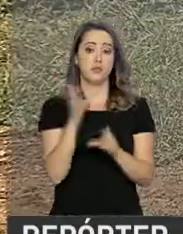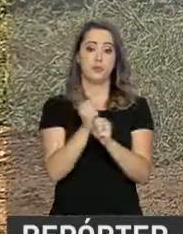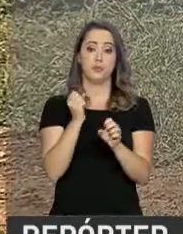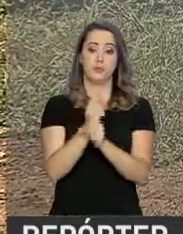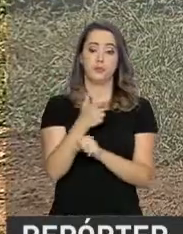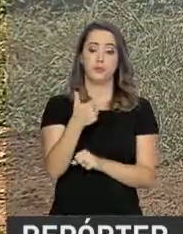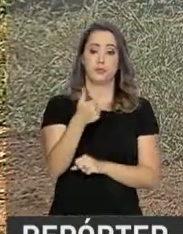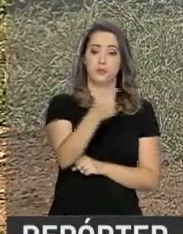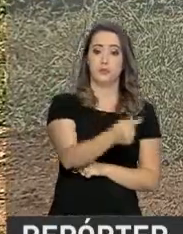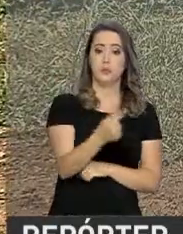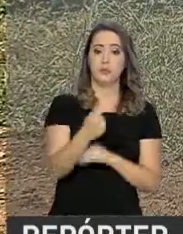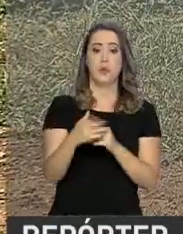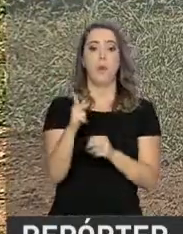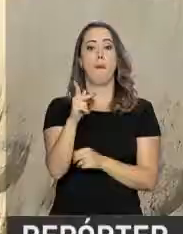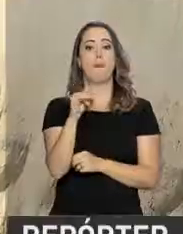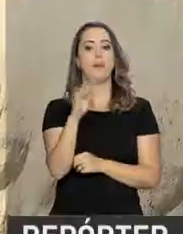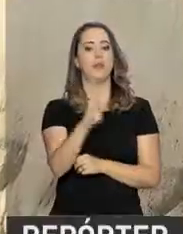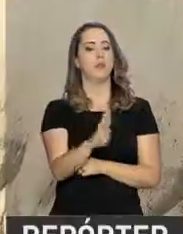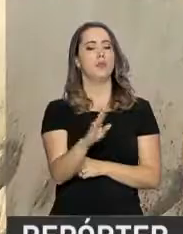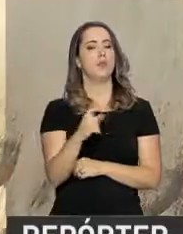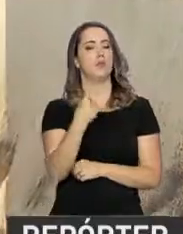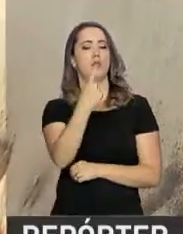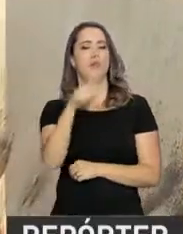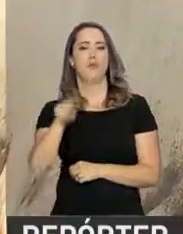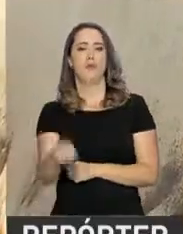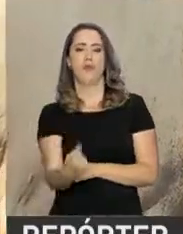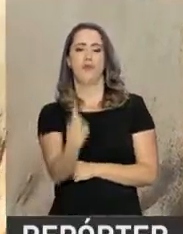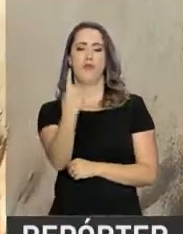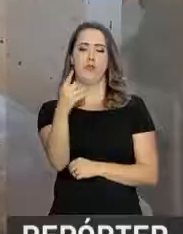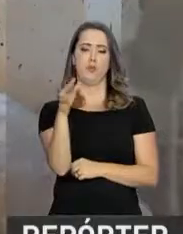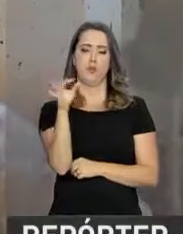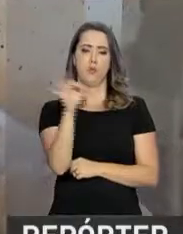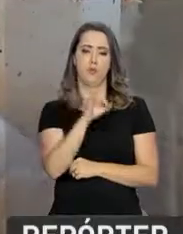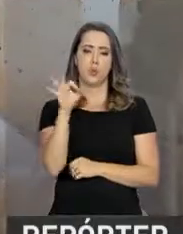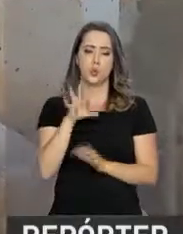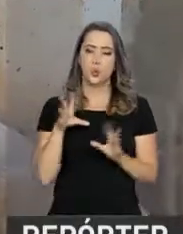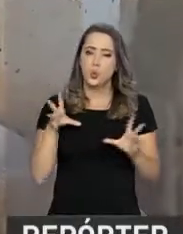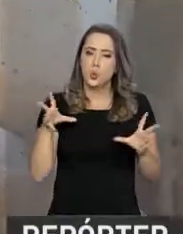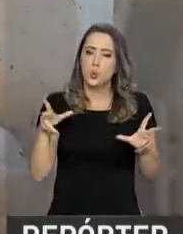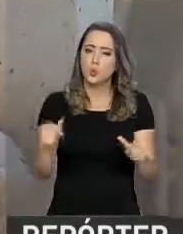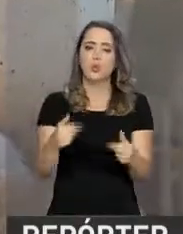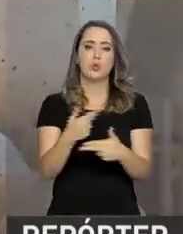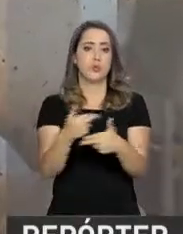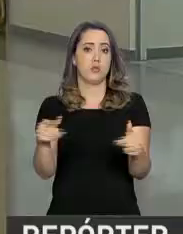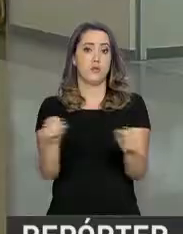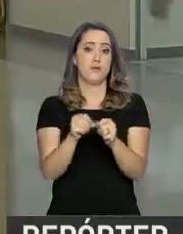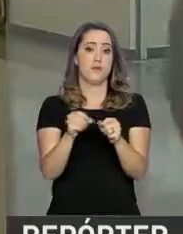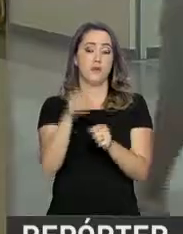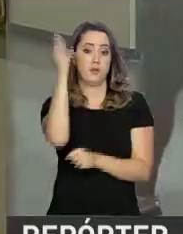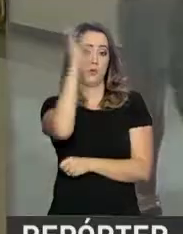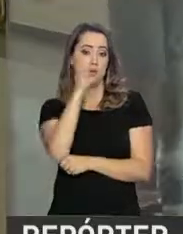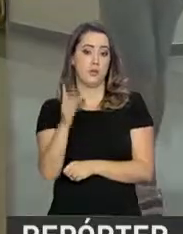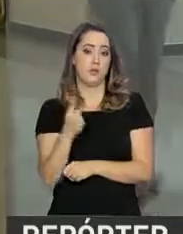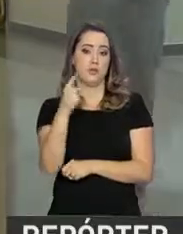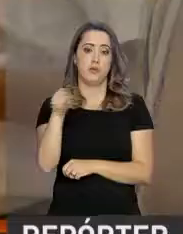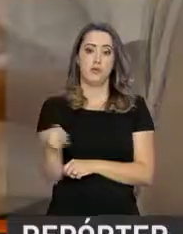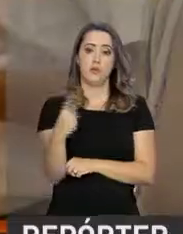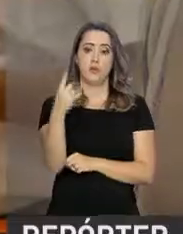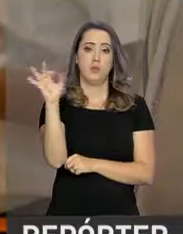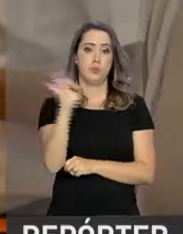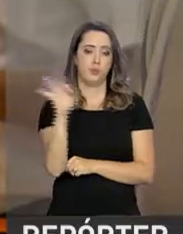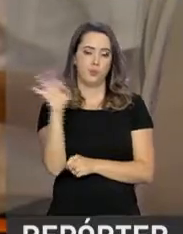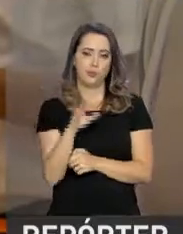com um crescimento do PIB, o Produto Interno Bruto, que é a soma de toda a riqueza produzida pelo país, em